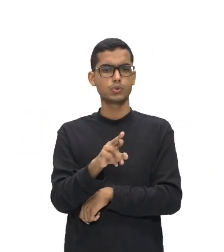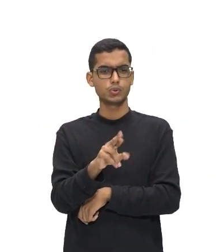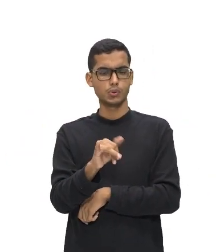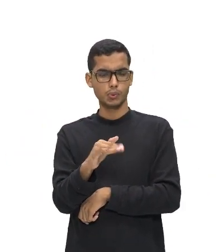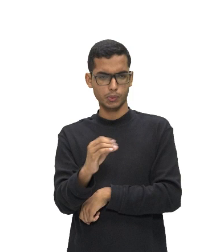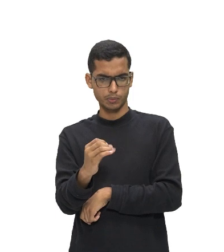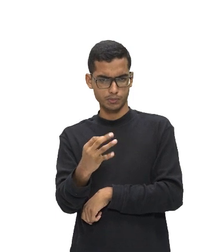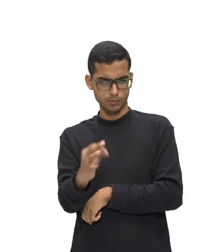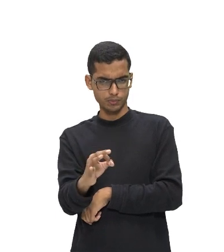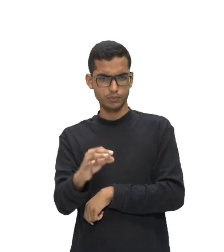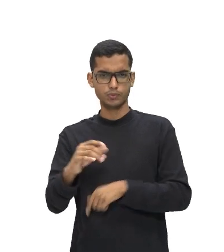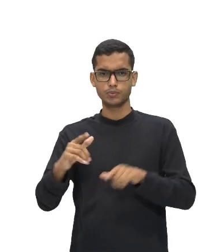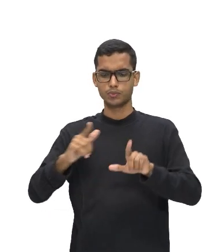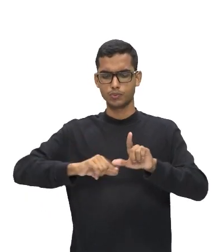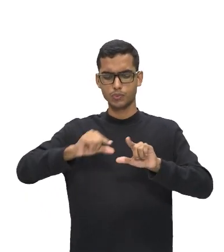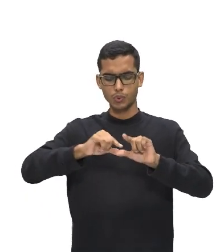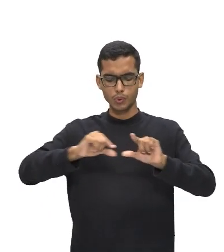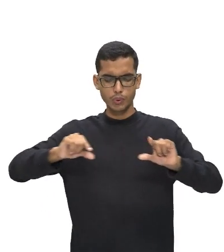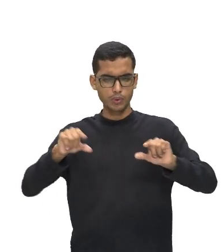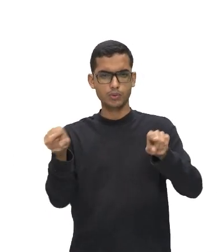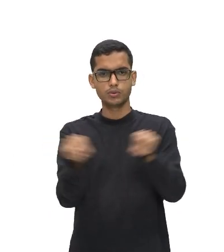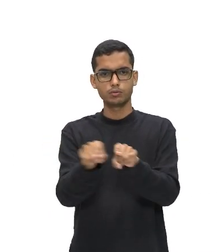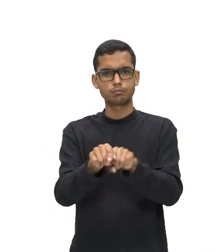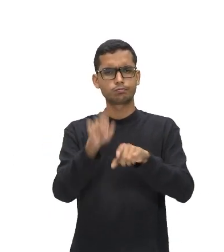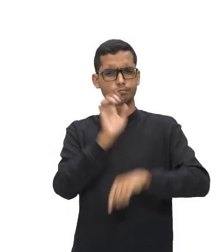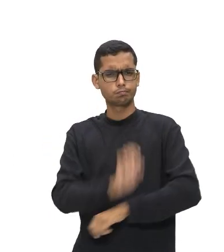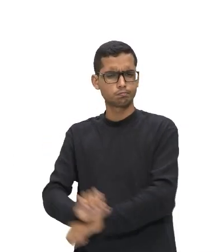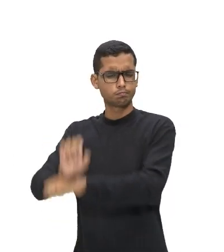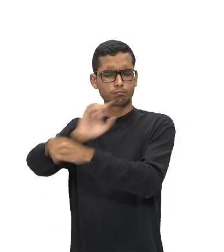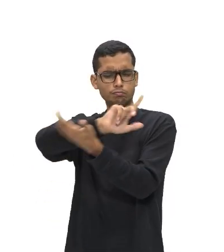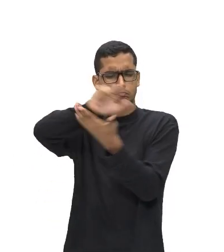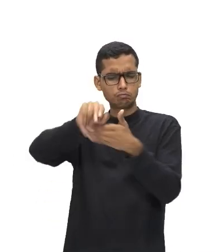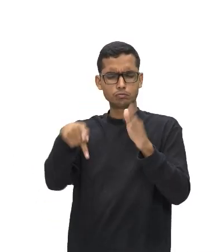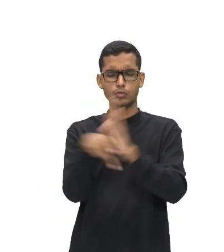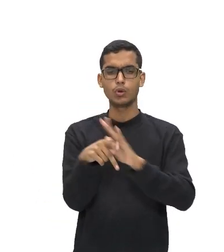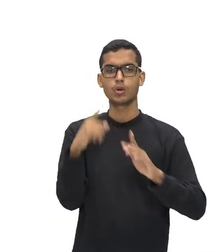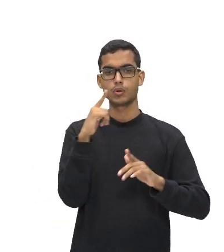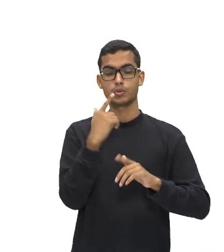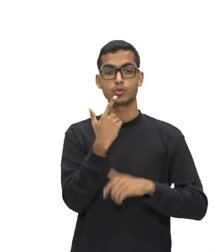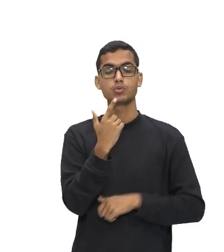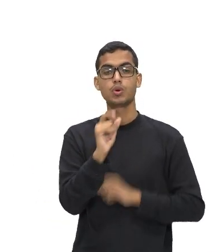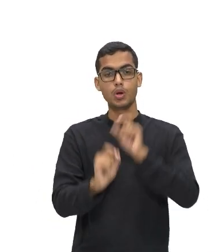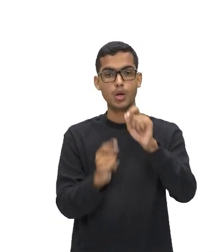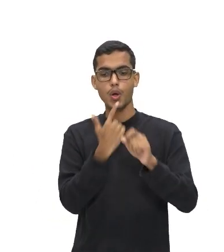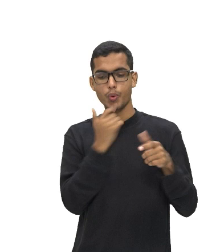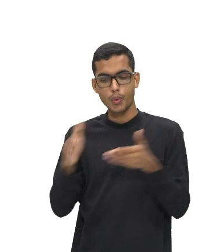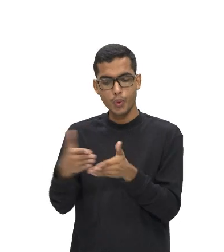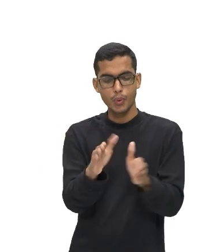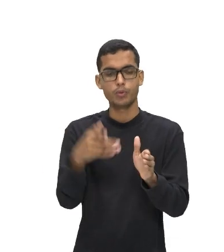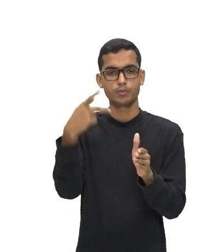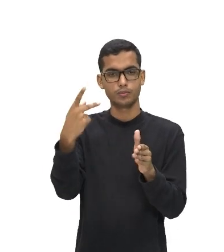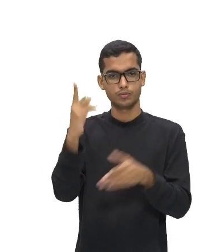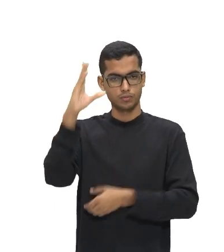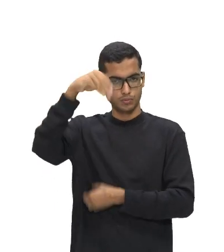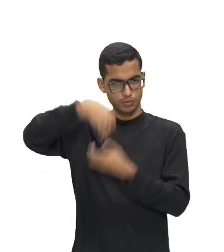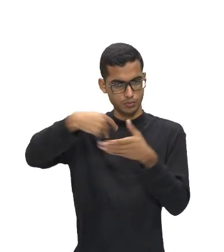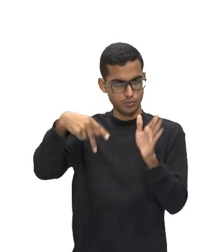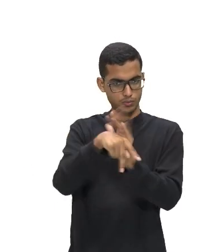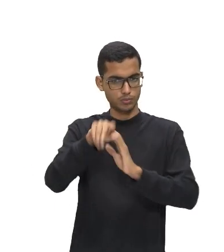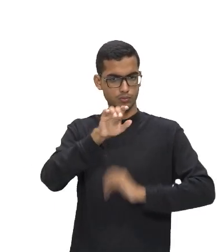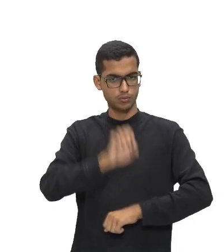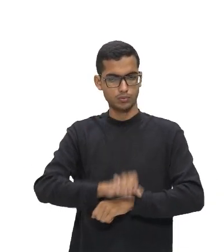E aí a gente tem diversos rios do estado do Amazonas identificados. Certo? Agora vamos seguir. O